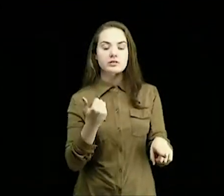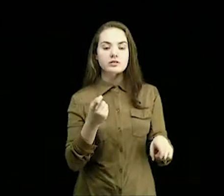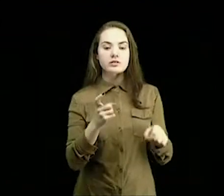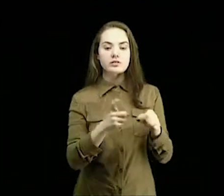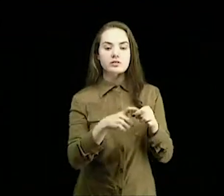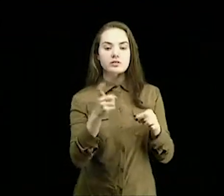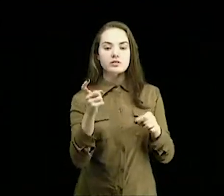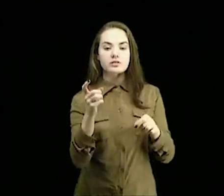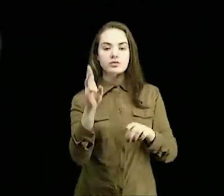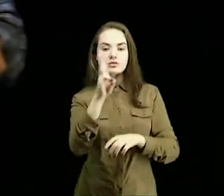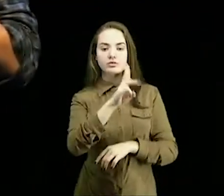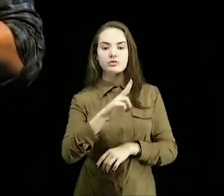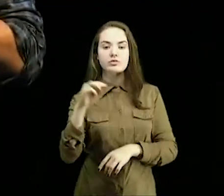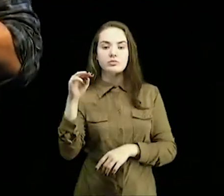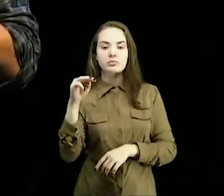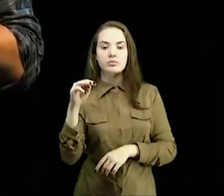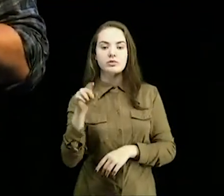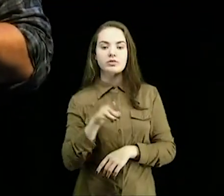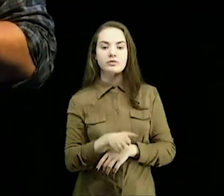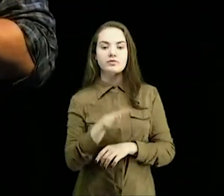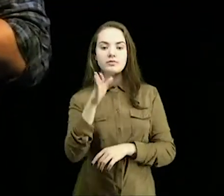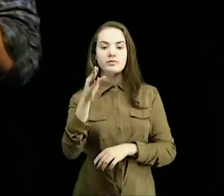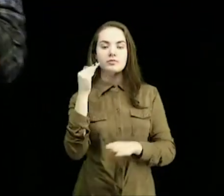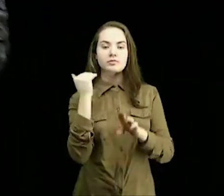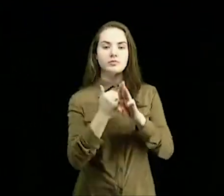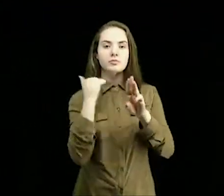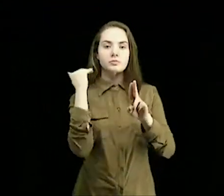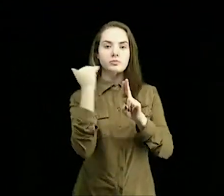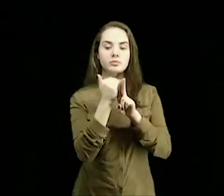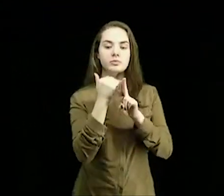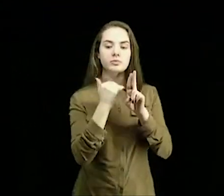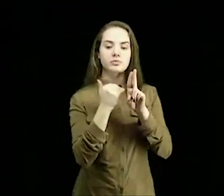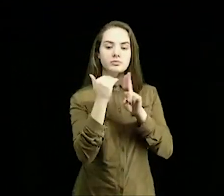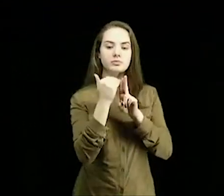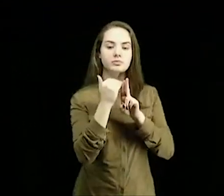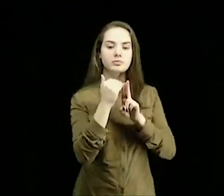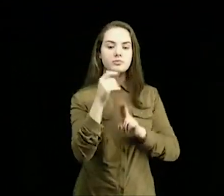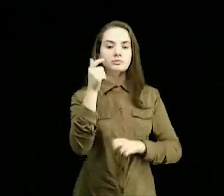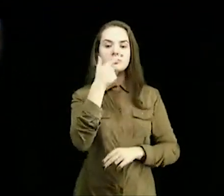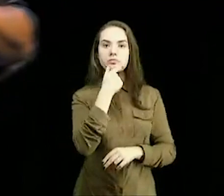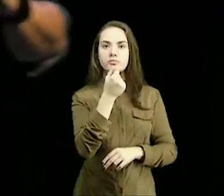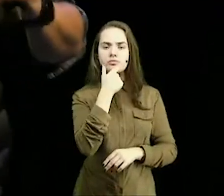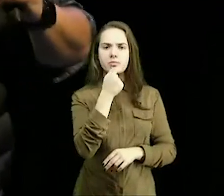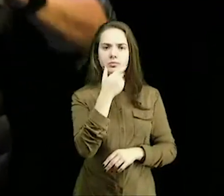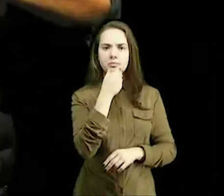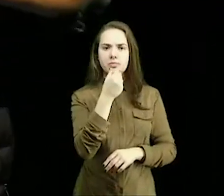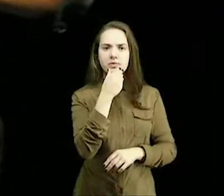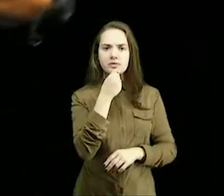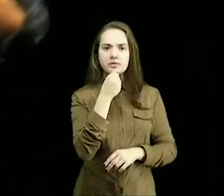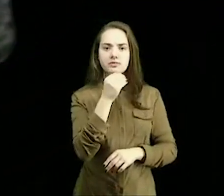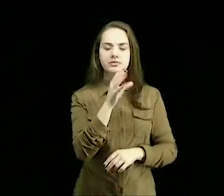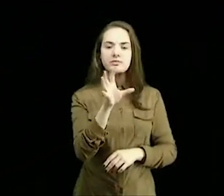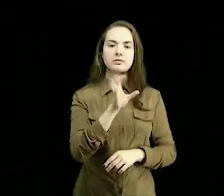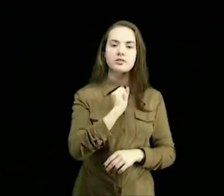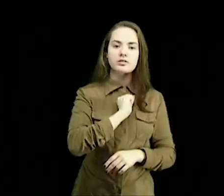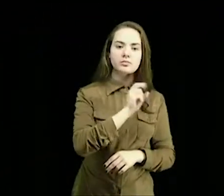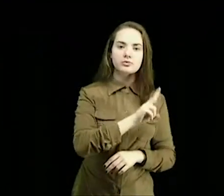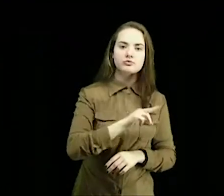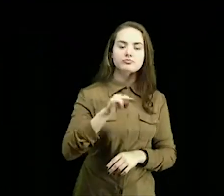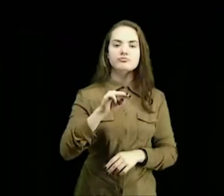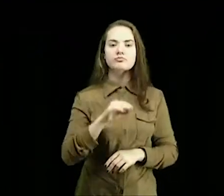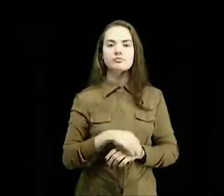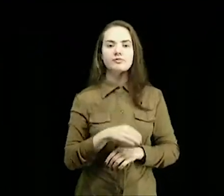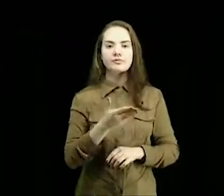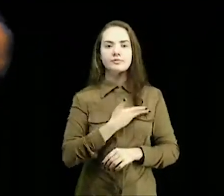de Pré-Adolescentes, e foi pro Upgrade. Esse menino, pensa um menino assim, apaixonado pelo Jump, fez amigos. Aí